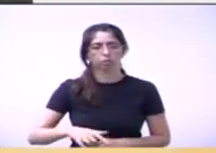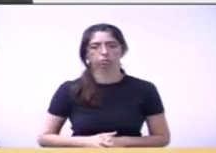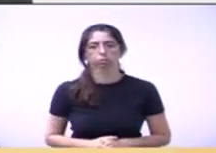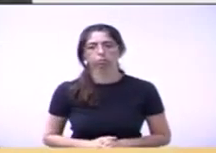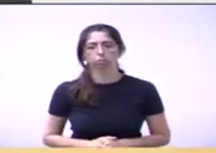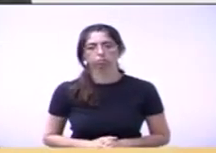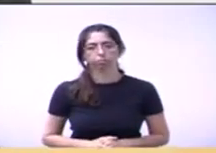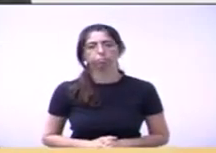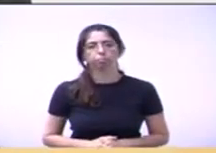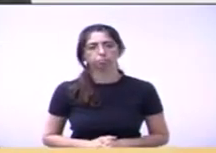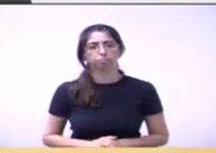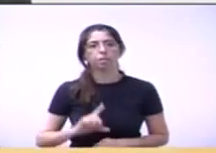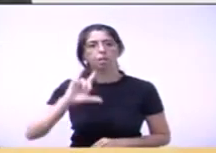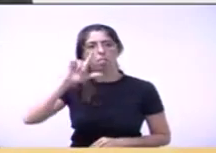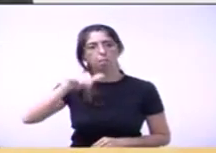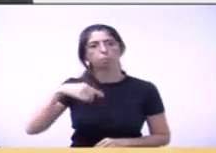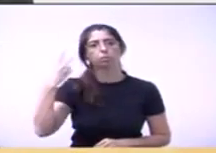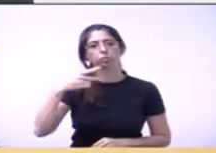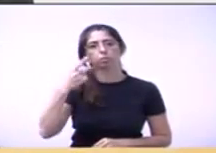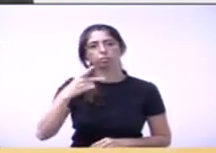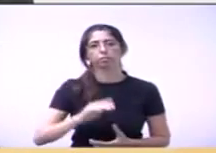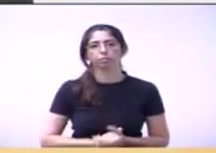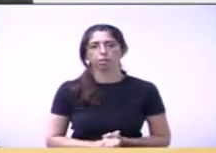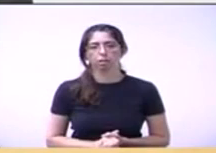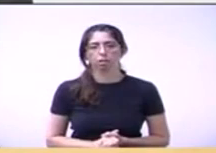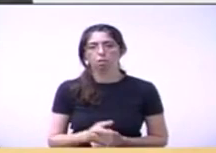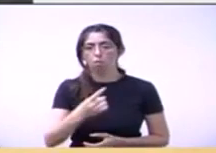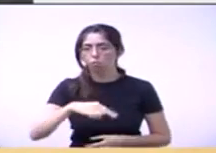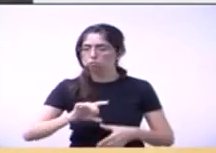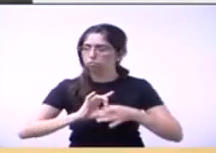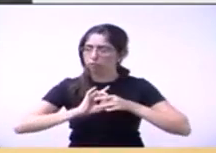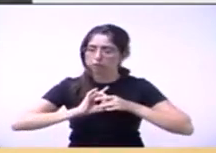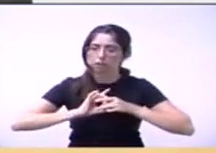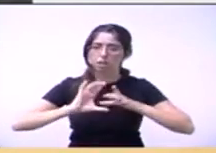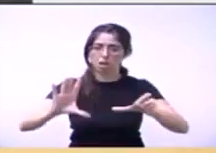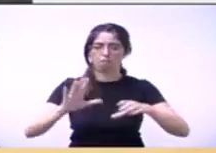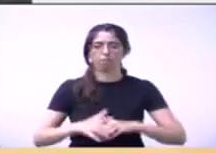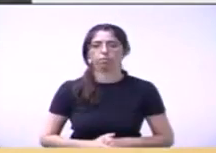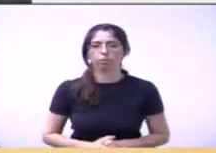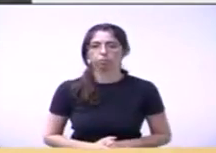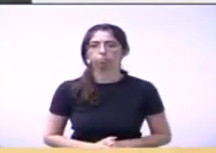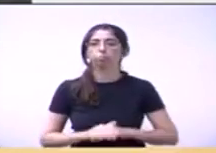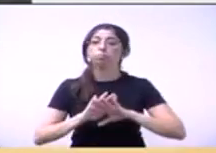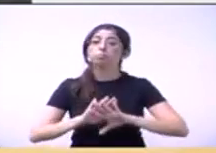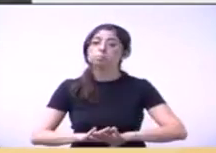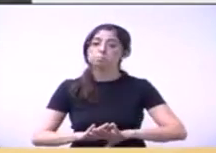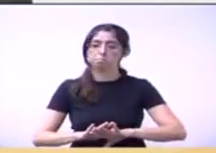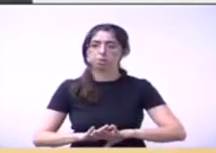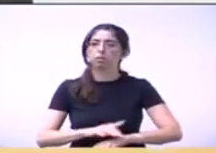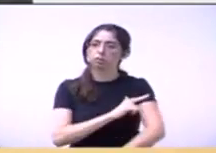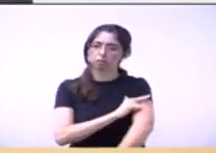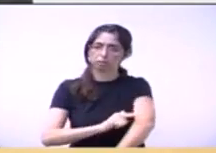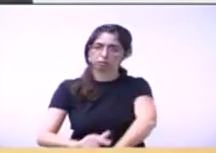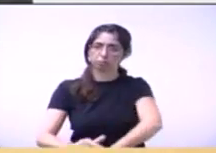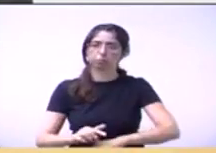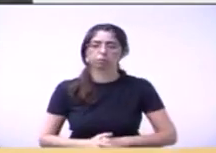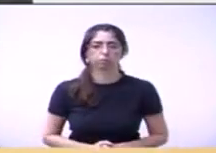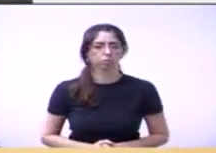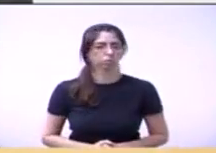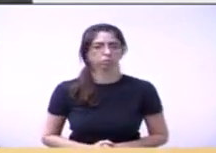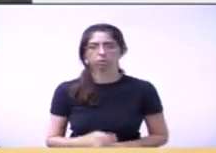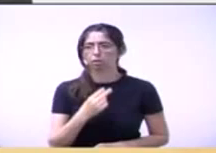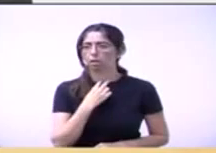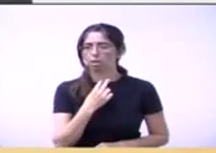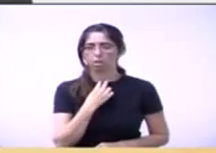carinho, depois que os vereadores falarem, os senhores fiquem à vontade para se manifestar, lógico, com respeito, mas fiquem à vontade.